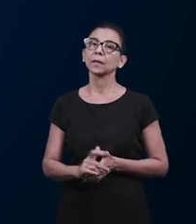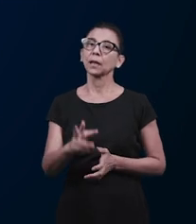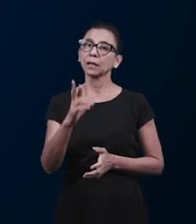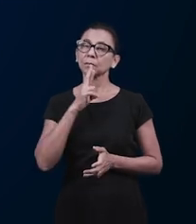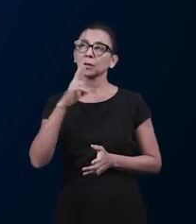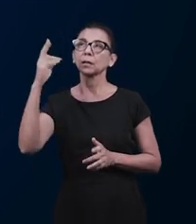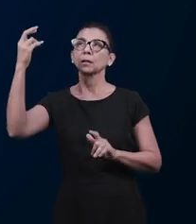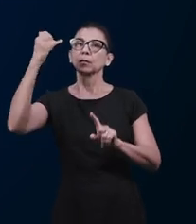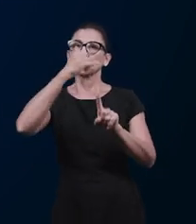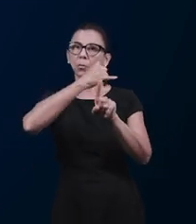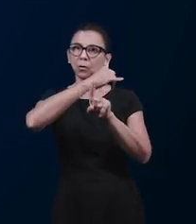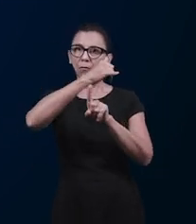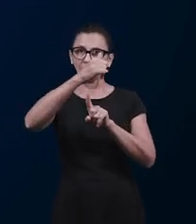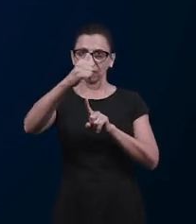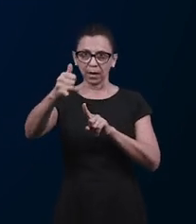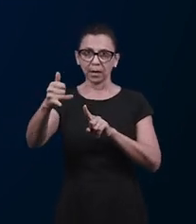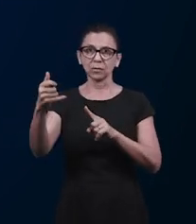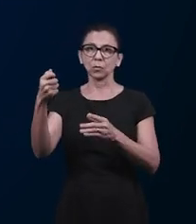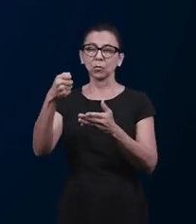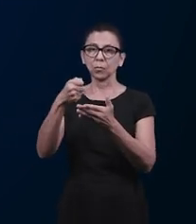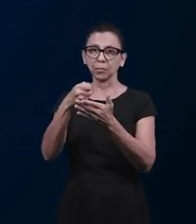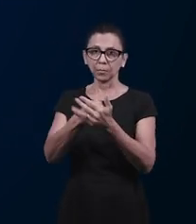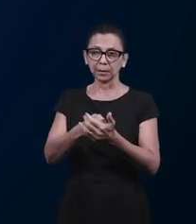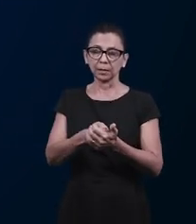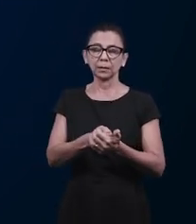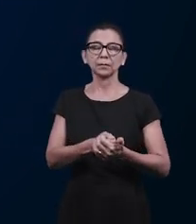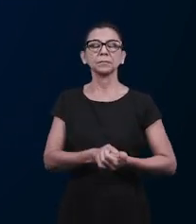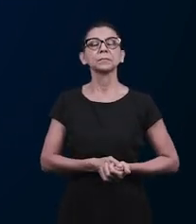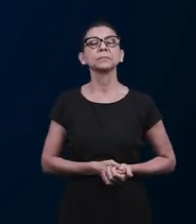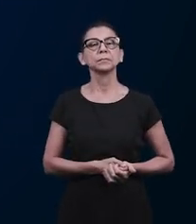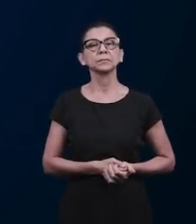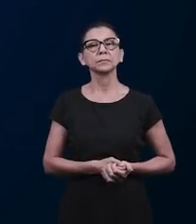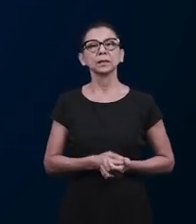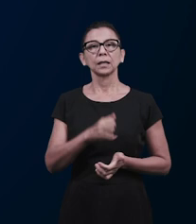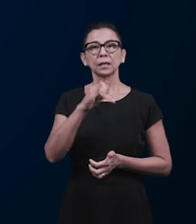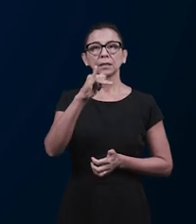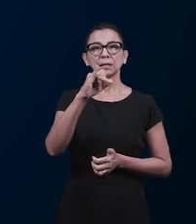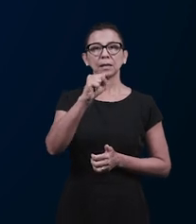a profecia que está no livro de Isaías